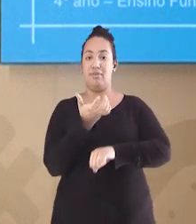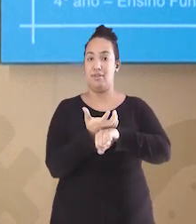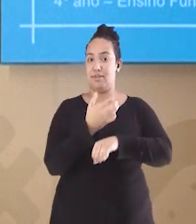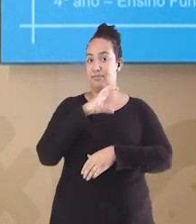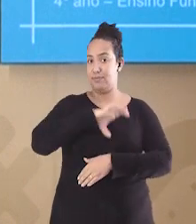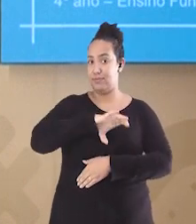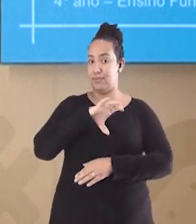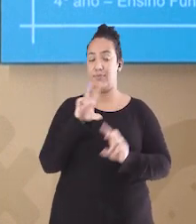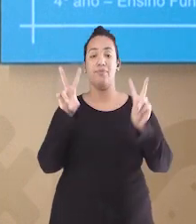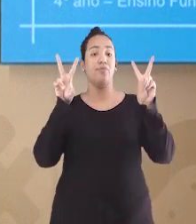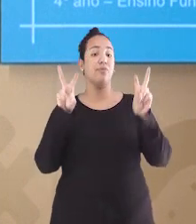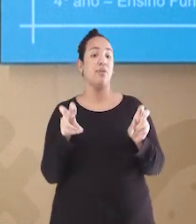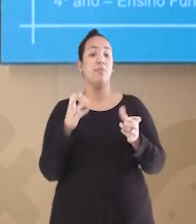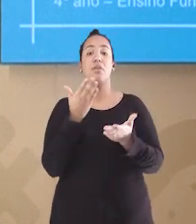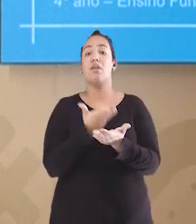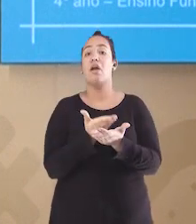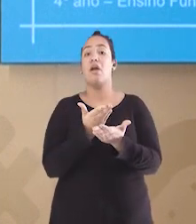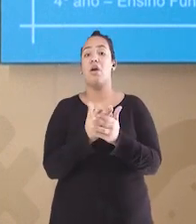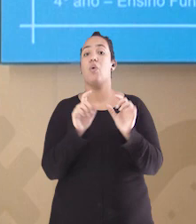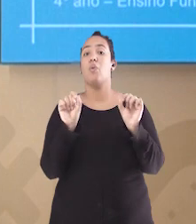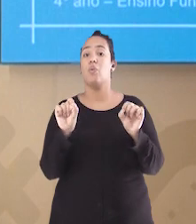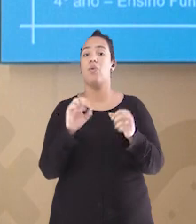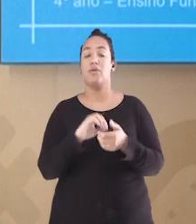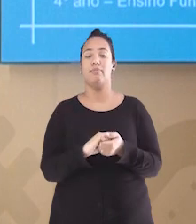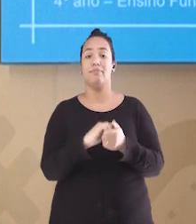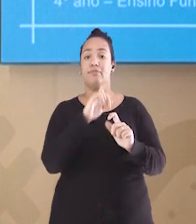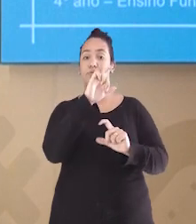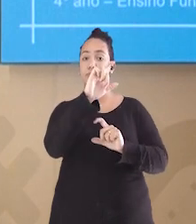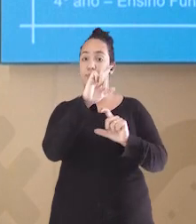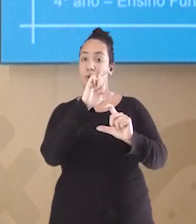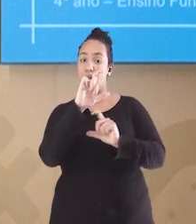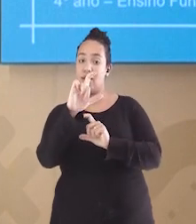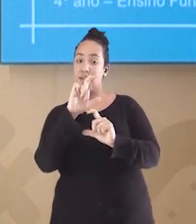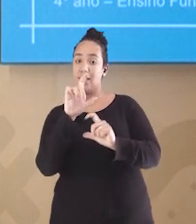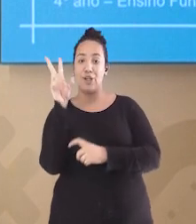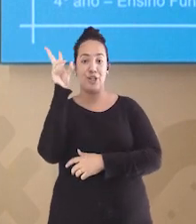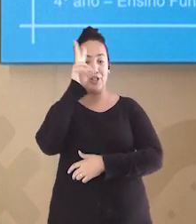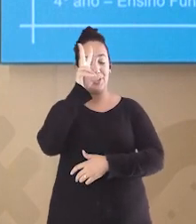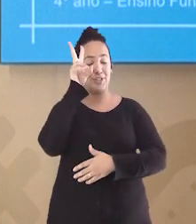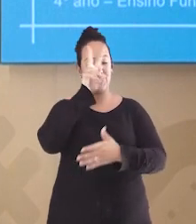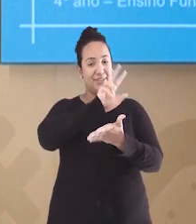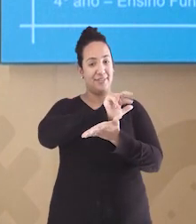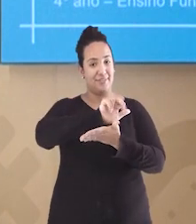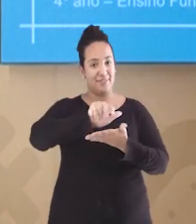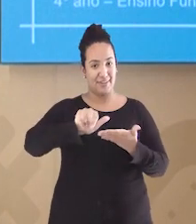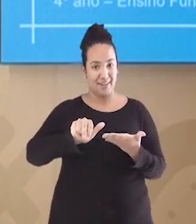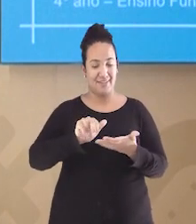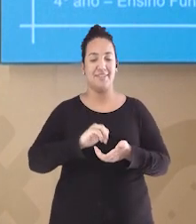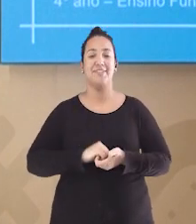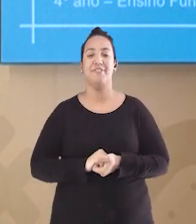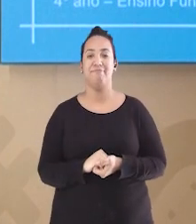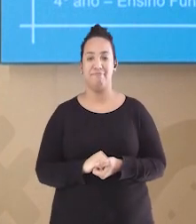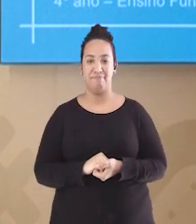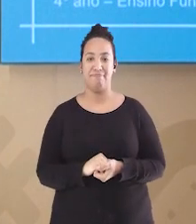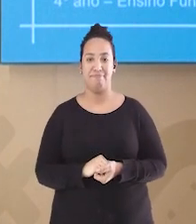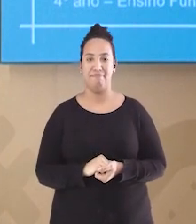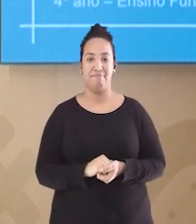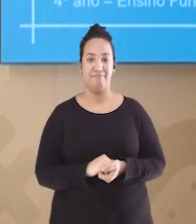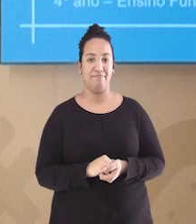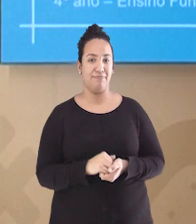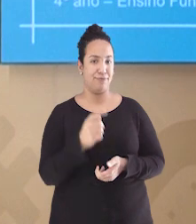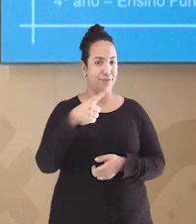O tema da aula de hoje é De quadrinho em quadrinho, muitas histórias.